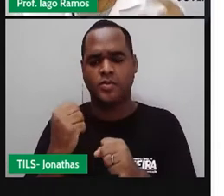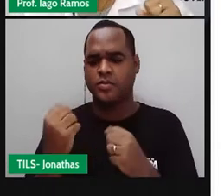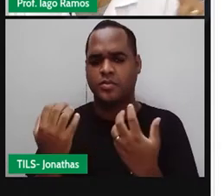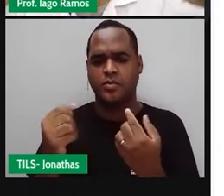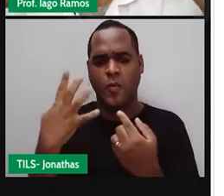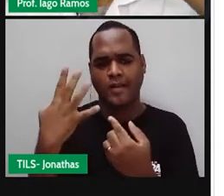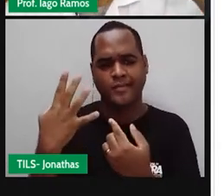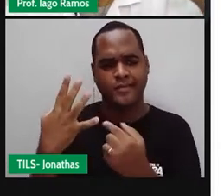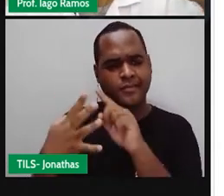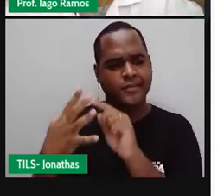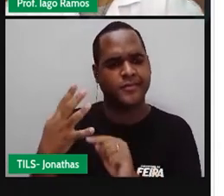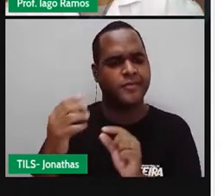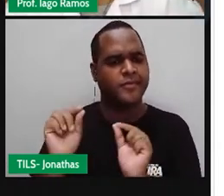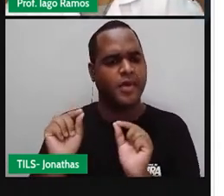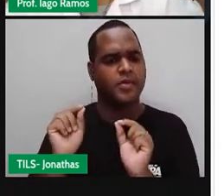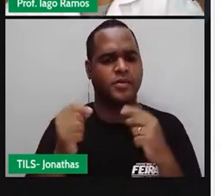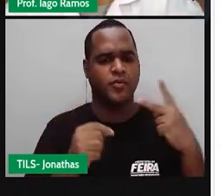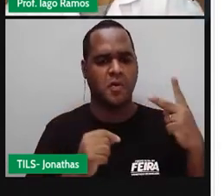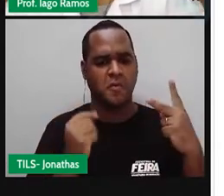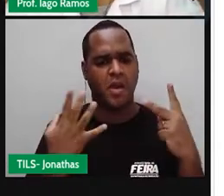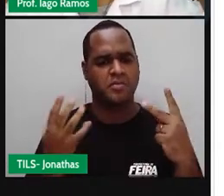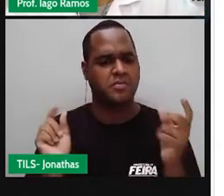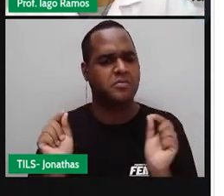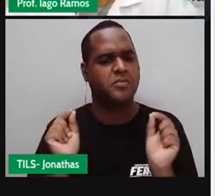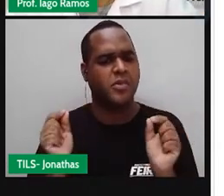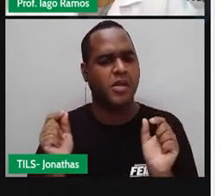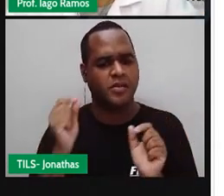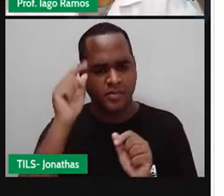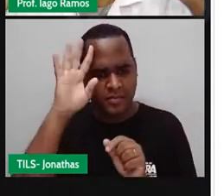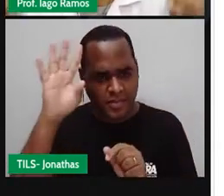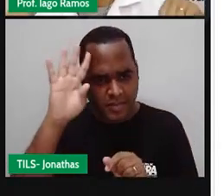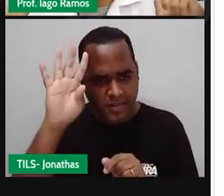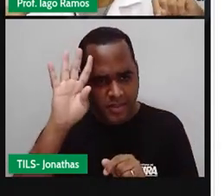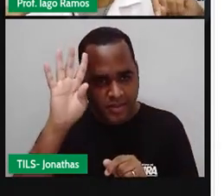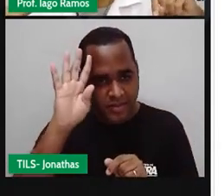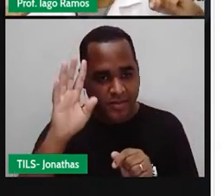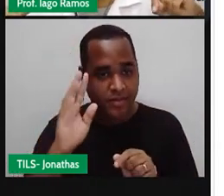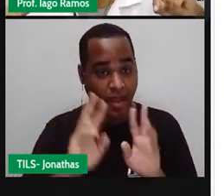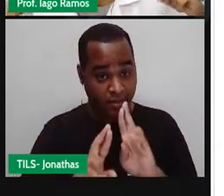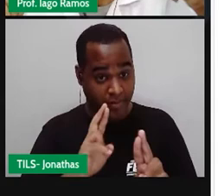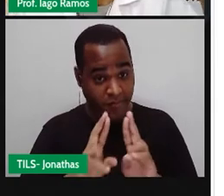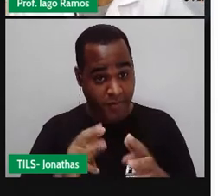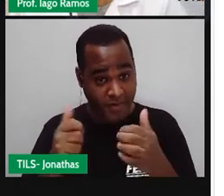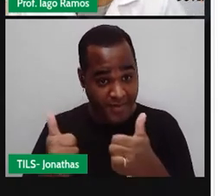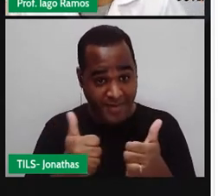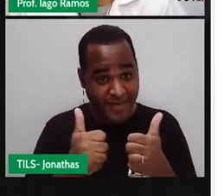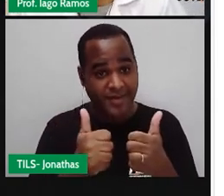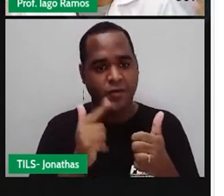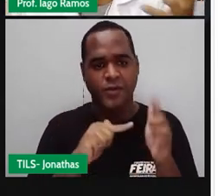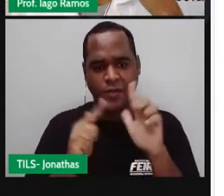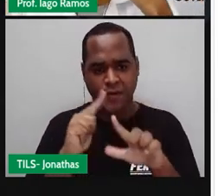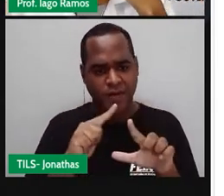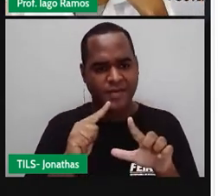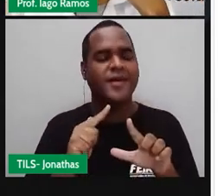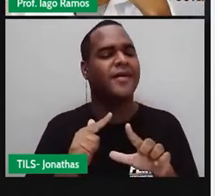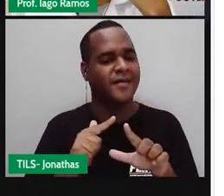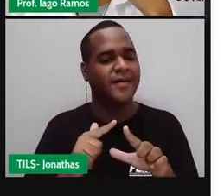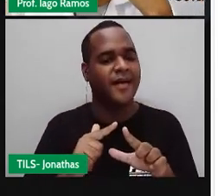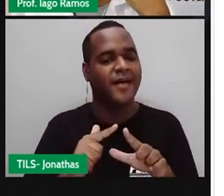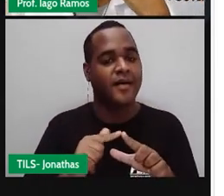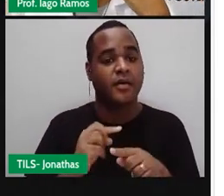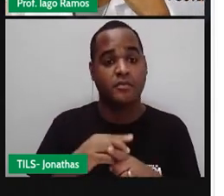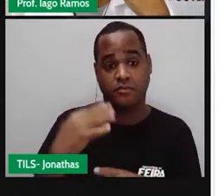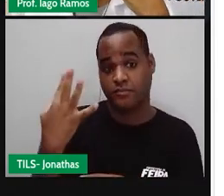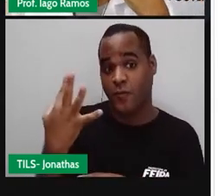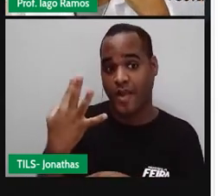pedaços E aí você já já matuto aí e já descobriu né bom professor se tem